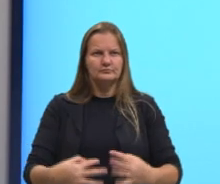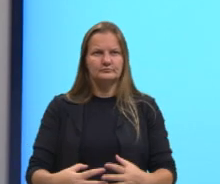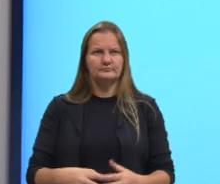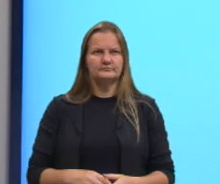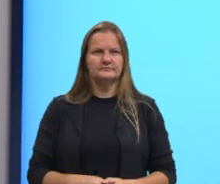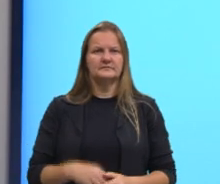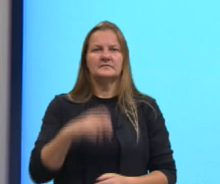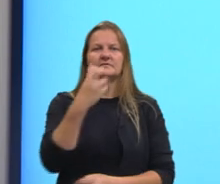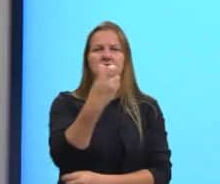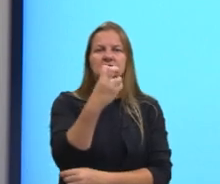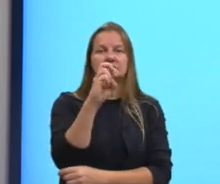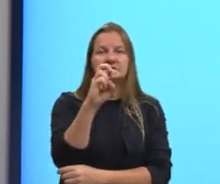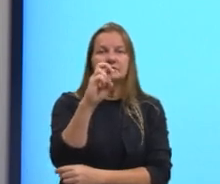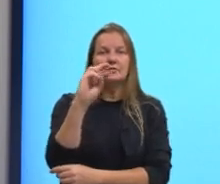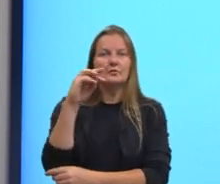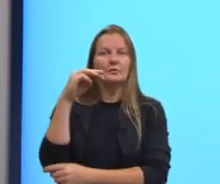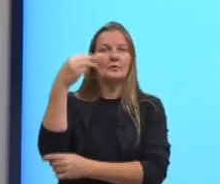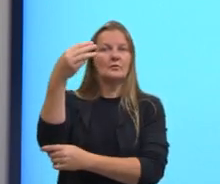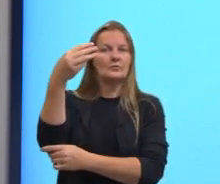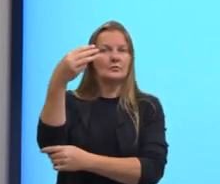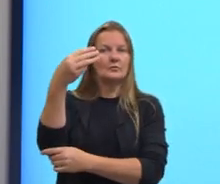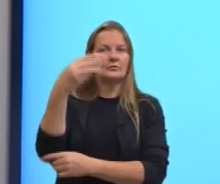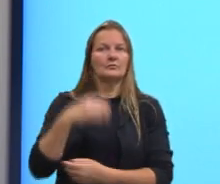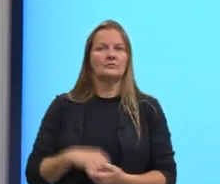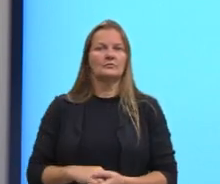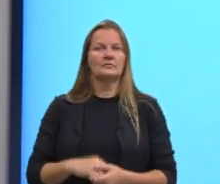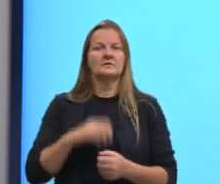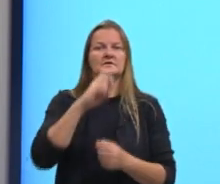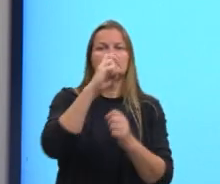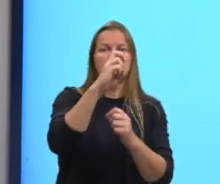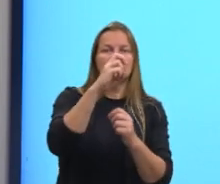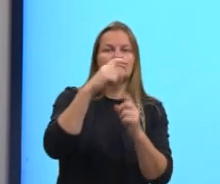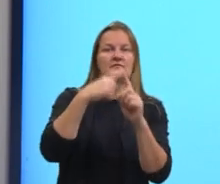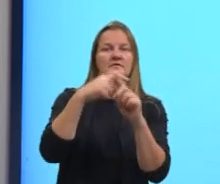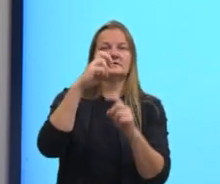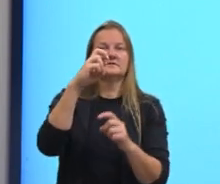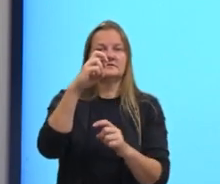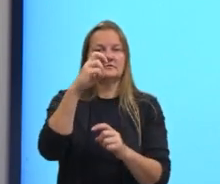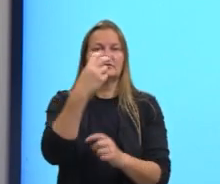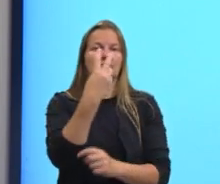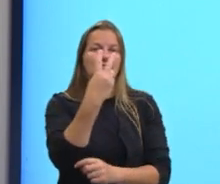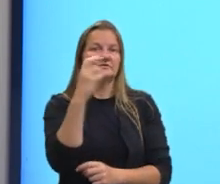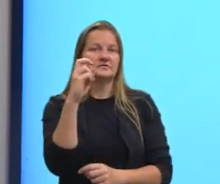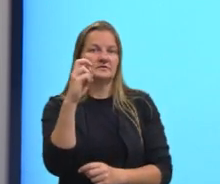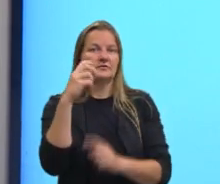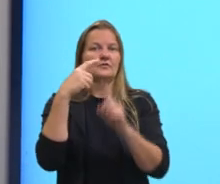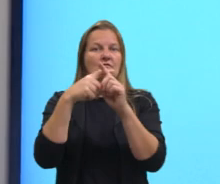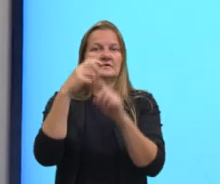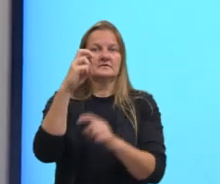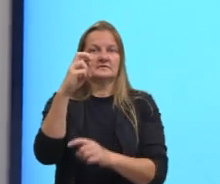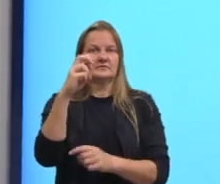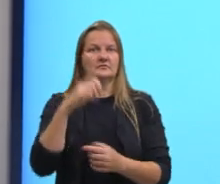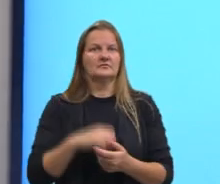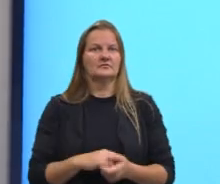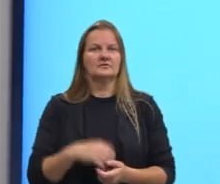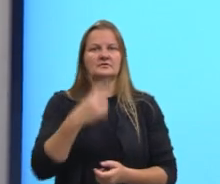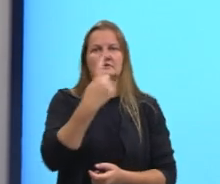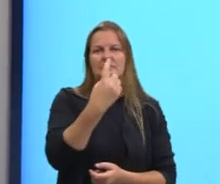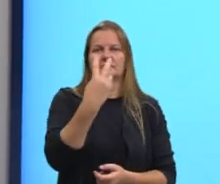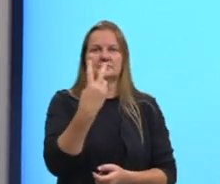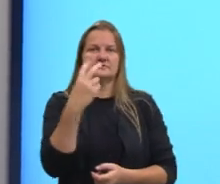sei que cinco Ao Cubo é 5 x 5 que dá vem 5 x 5